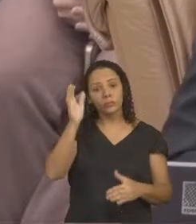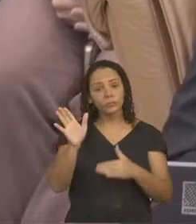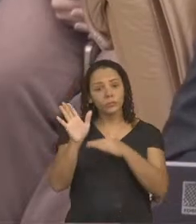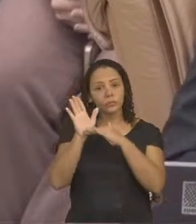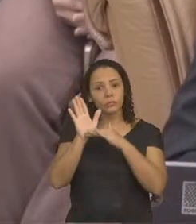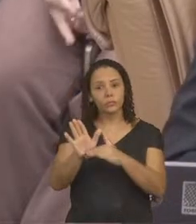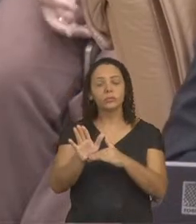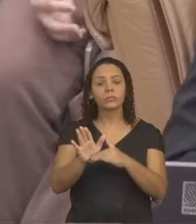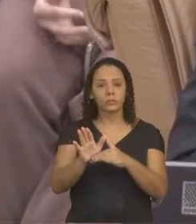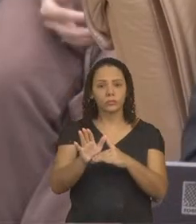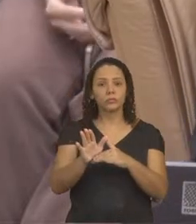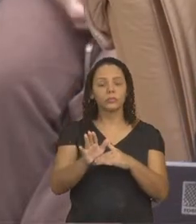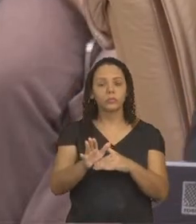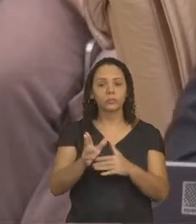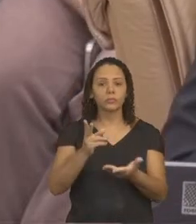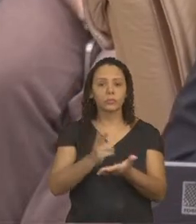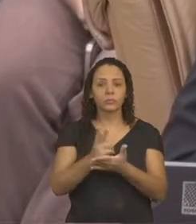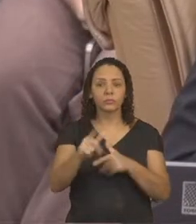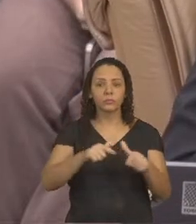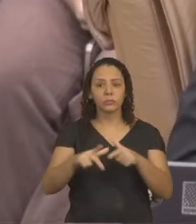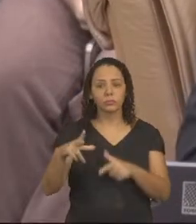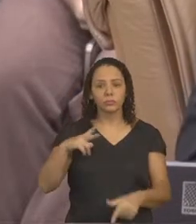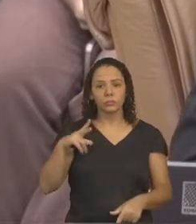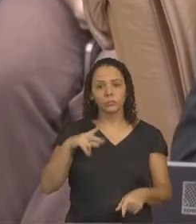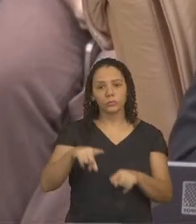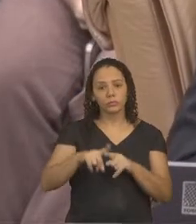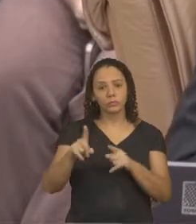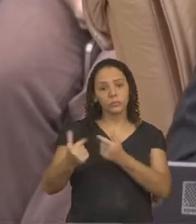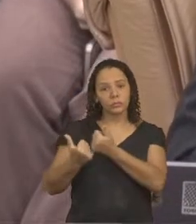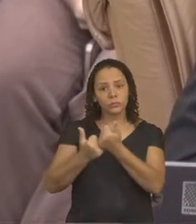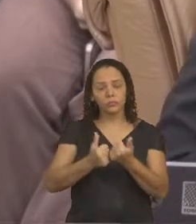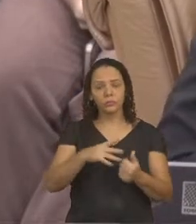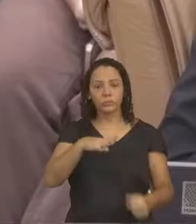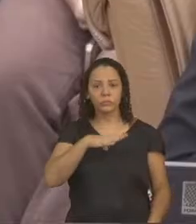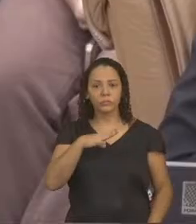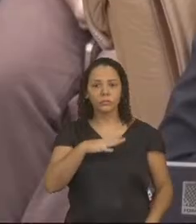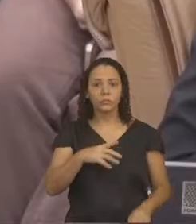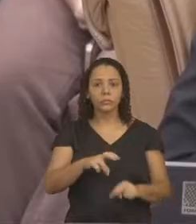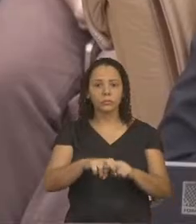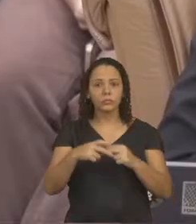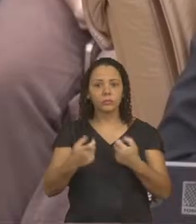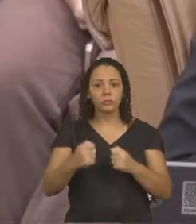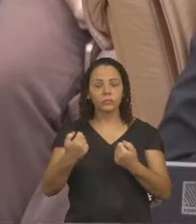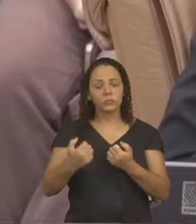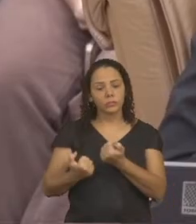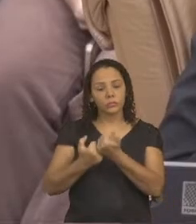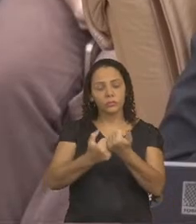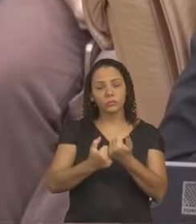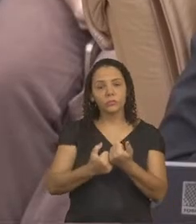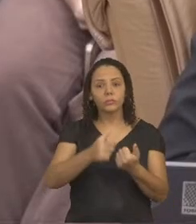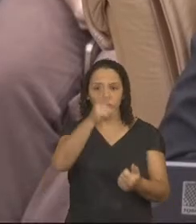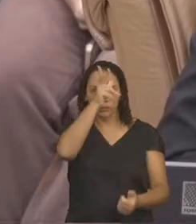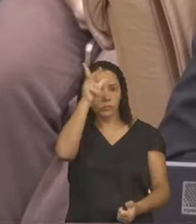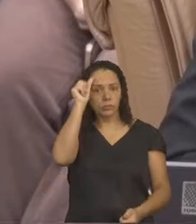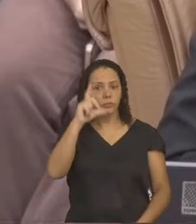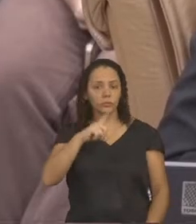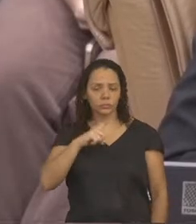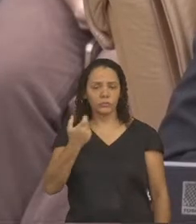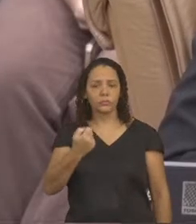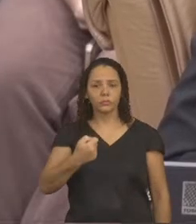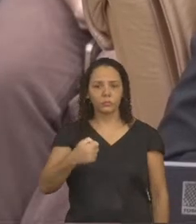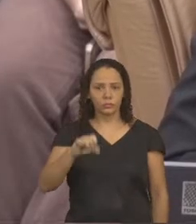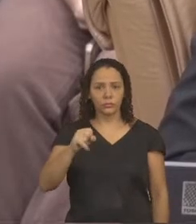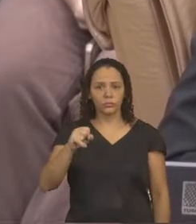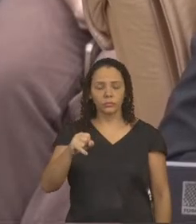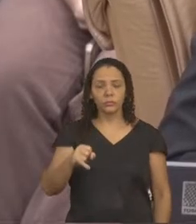serem privadas, servem ao interesse público. E por isso tem que receber, sim, recursos do poder público. E aí, utilizando